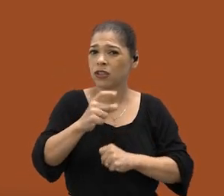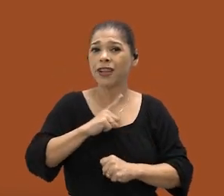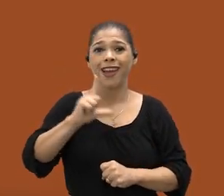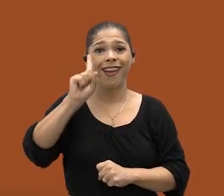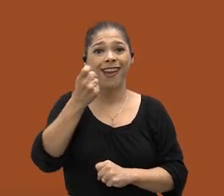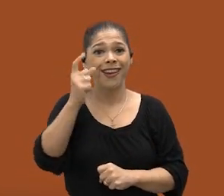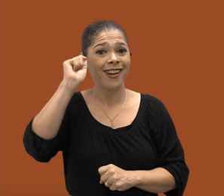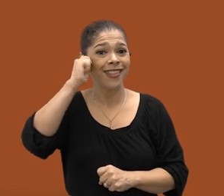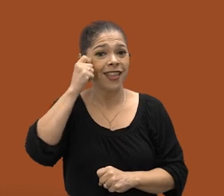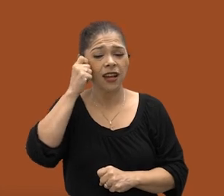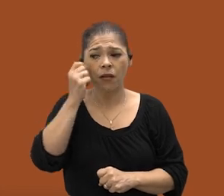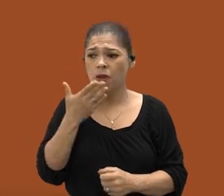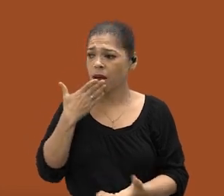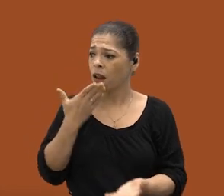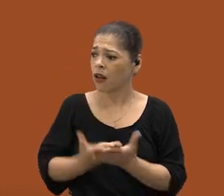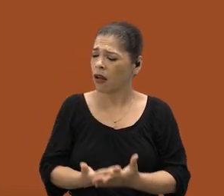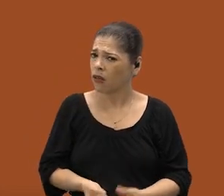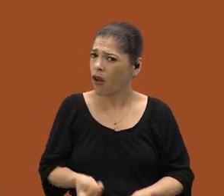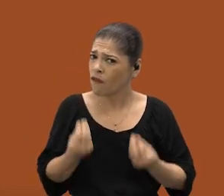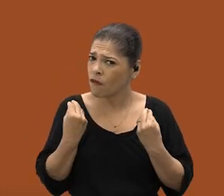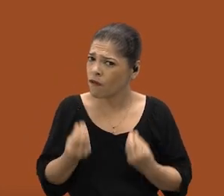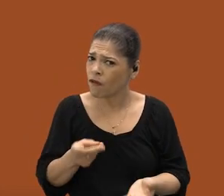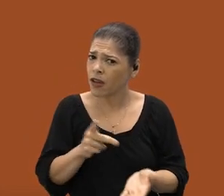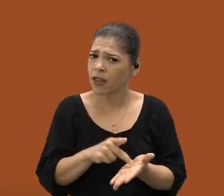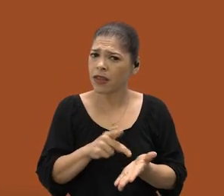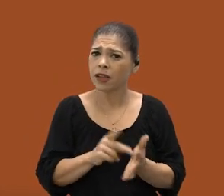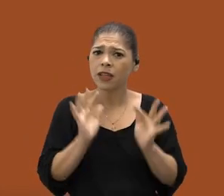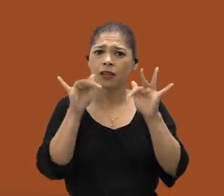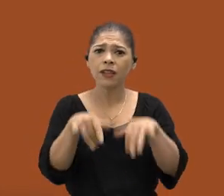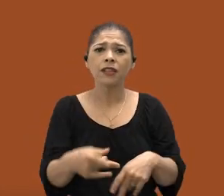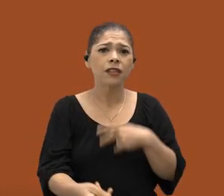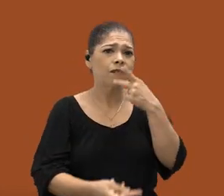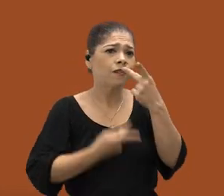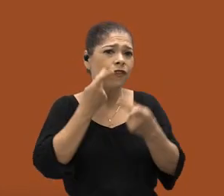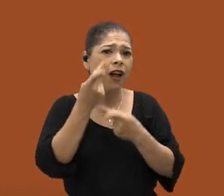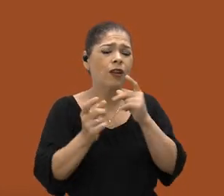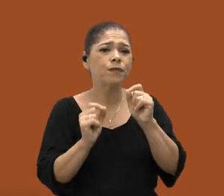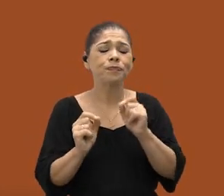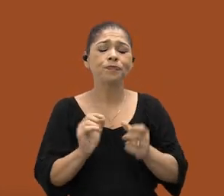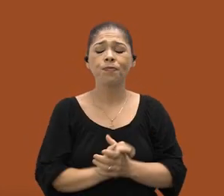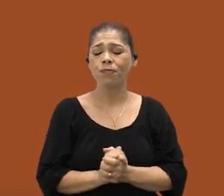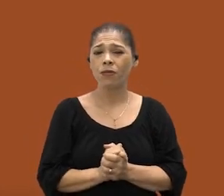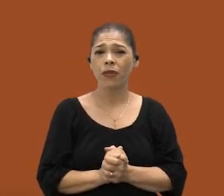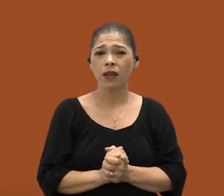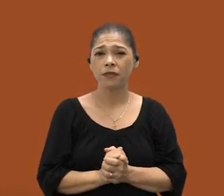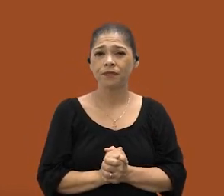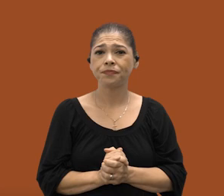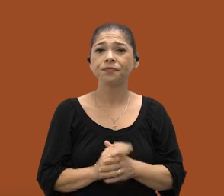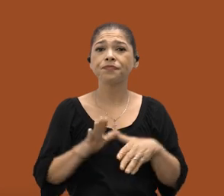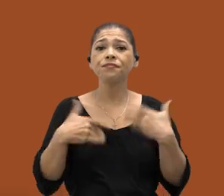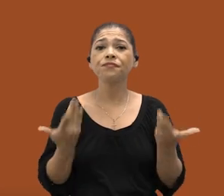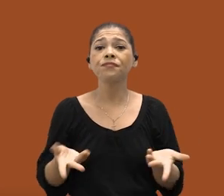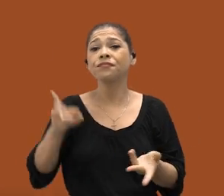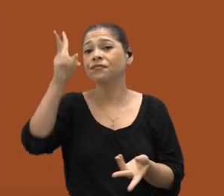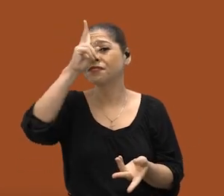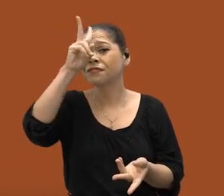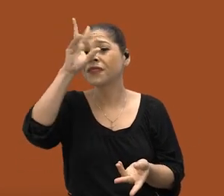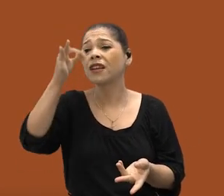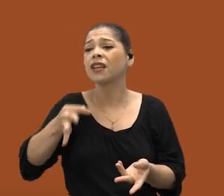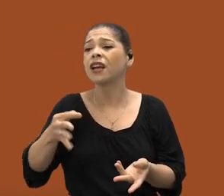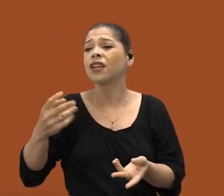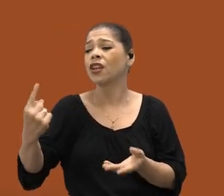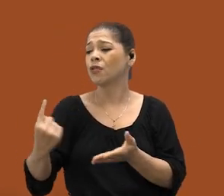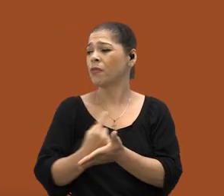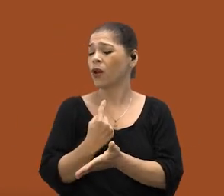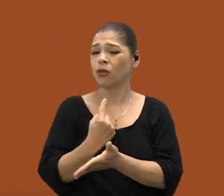os alunos ficam assim a soberbado E aí eu finalizo dizendo o seguinte qual é a história certa né Professor eles me